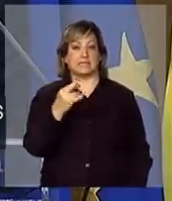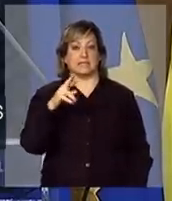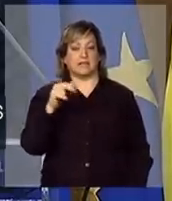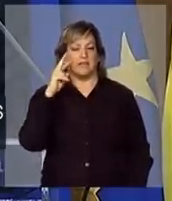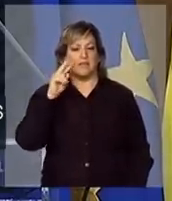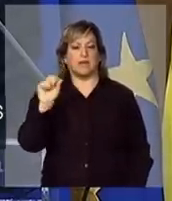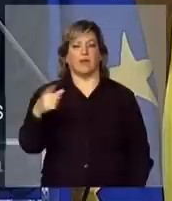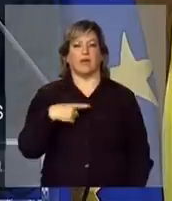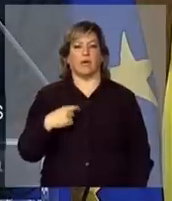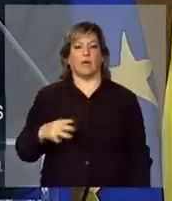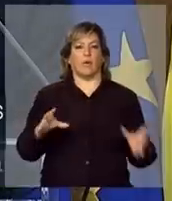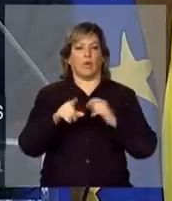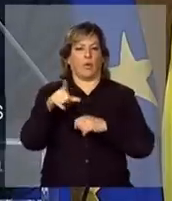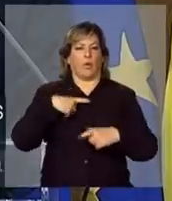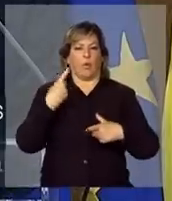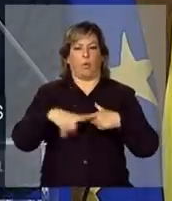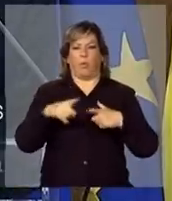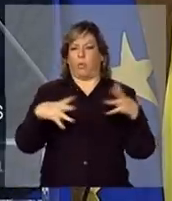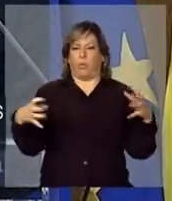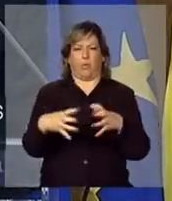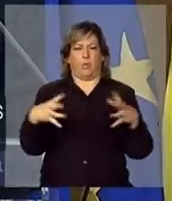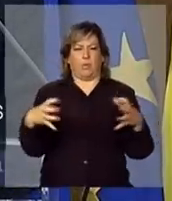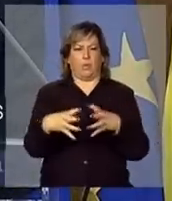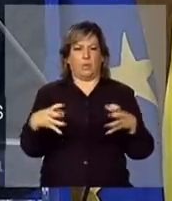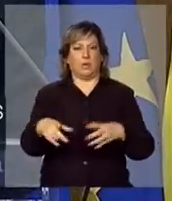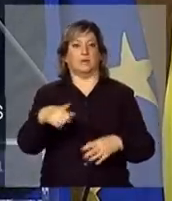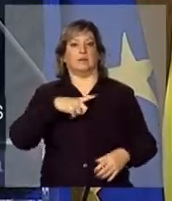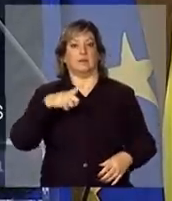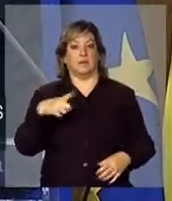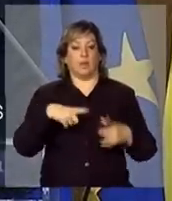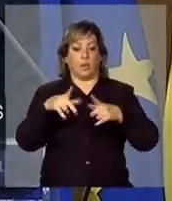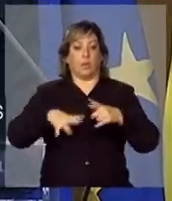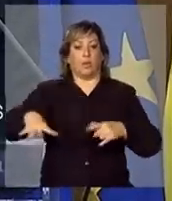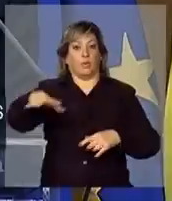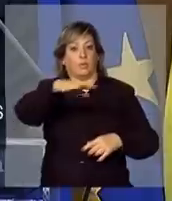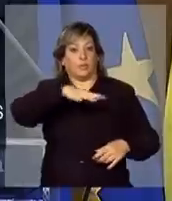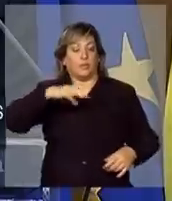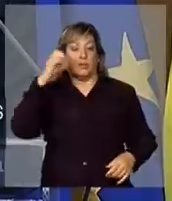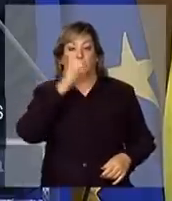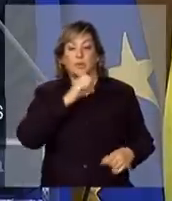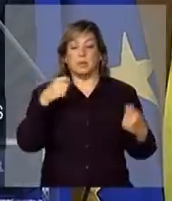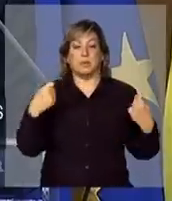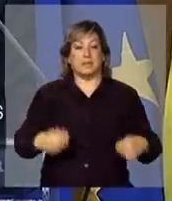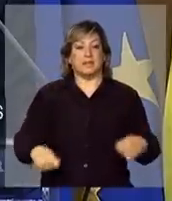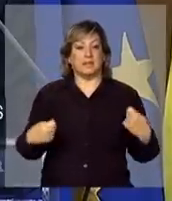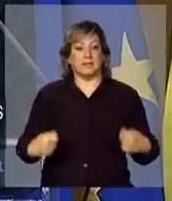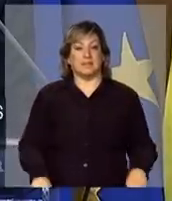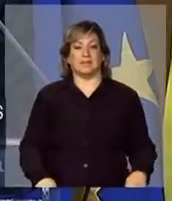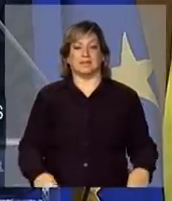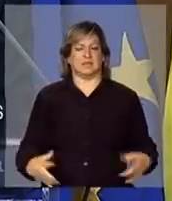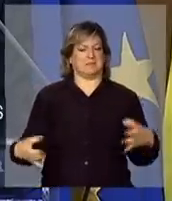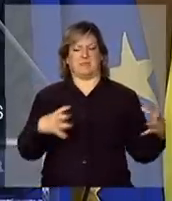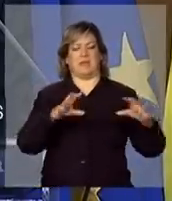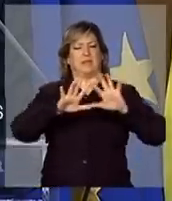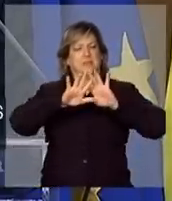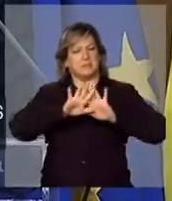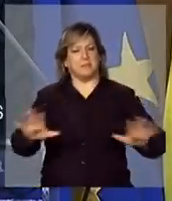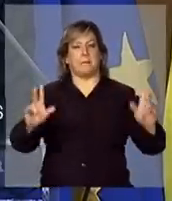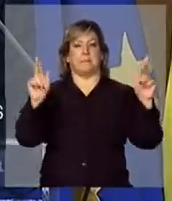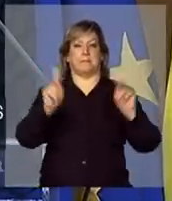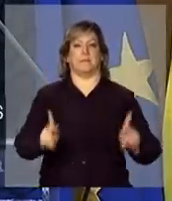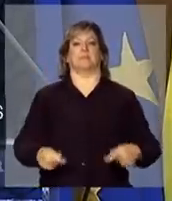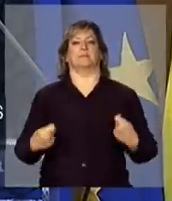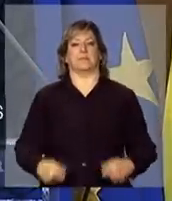cobrado pelo conflito hoje exige que a comunidade internacional urgentemente coloque de lado suas diferenças em busca de uma